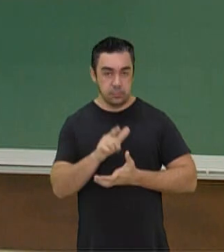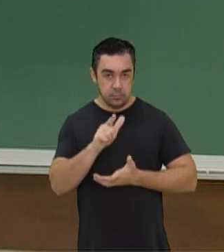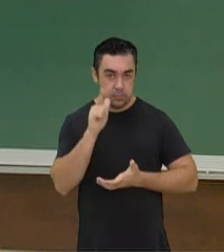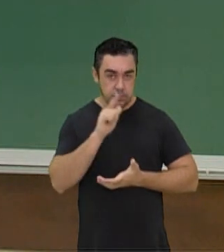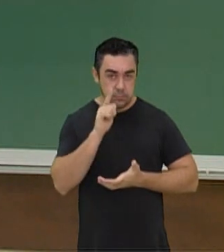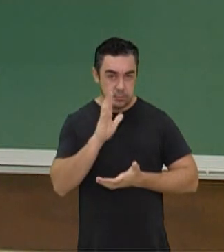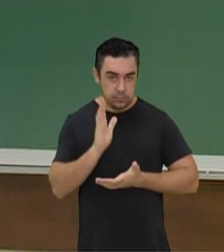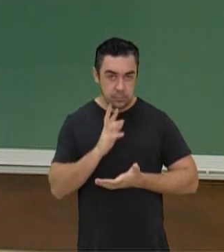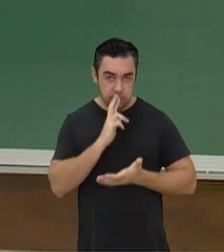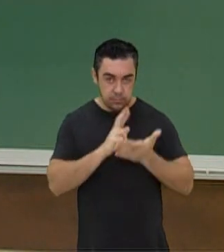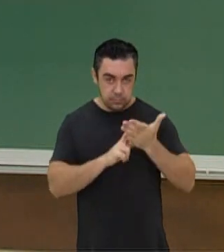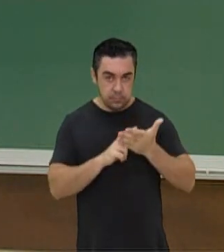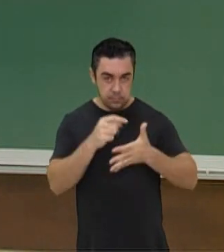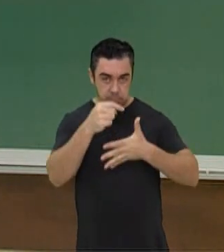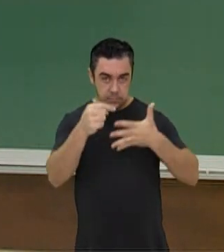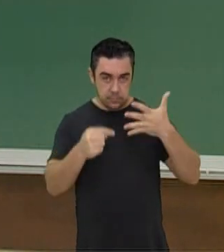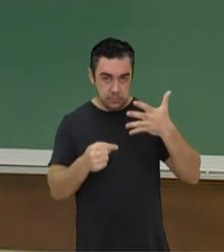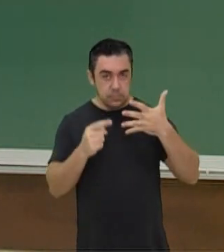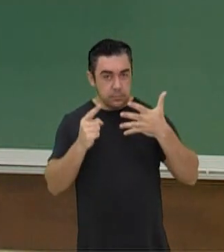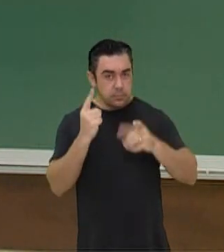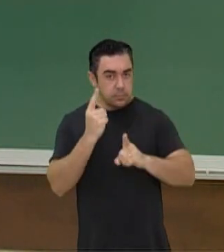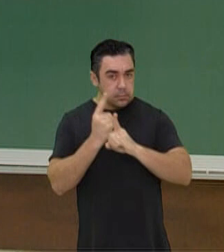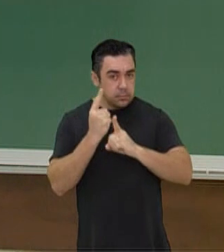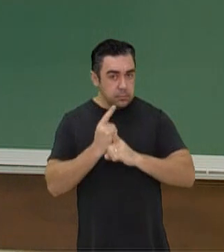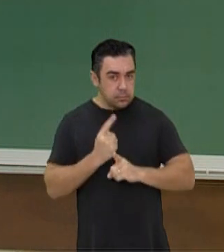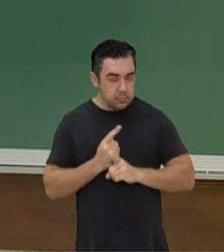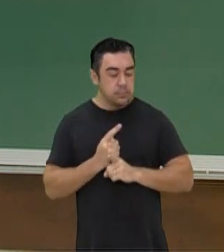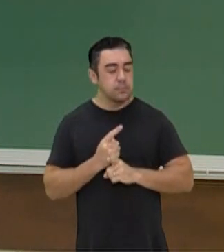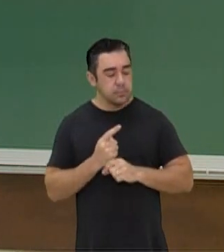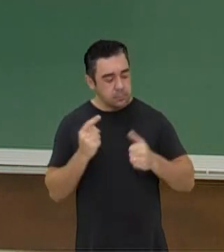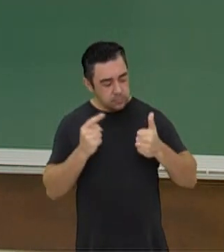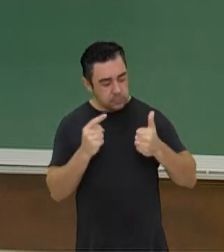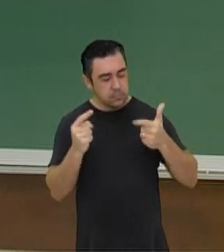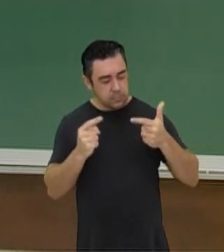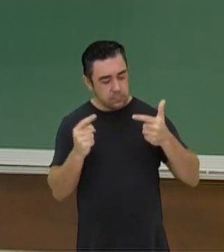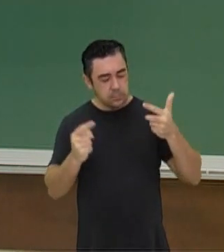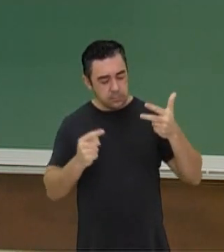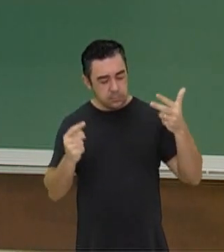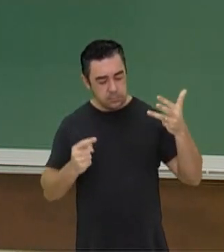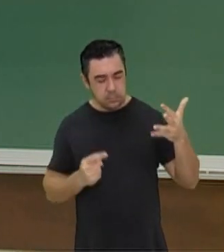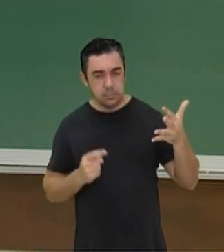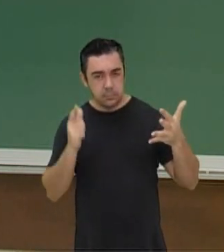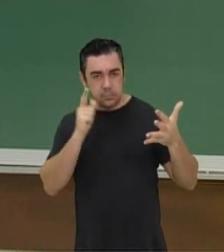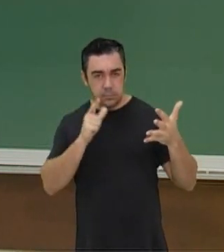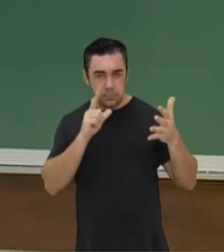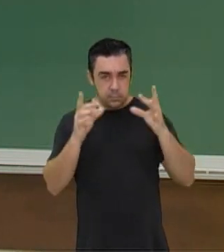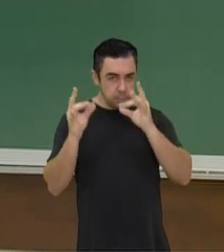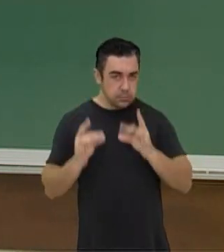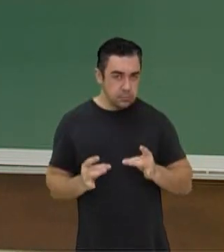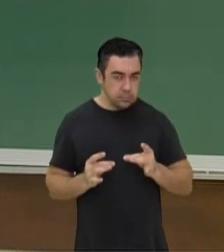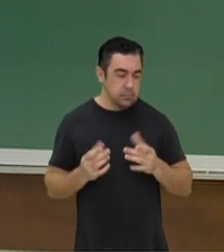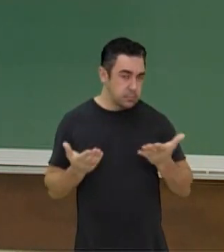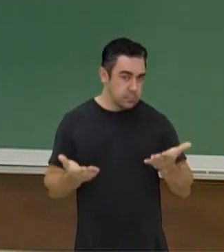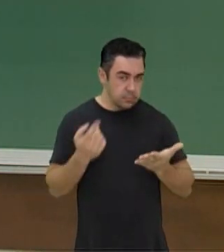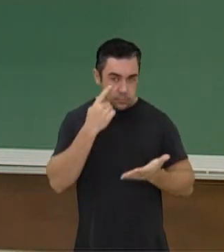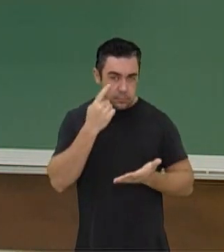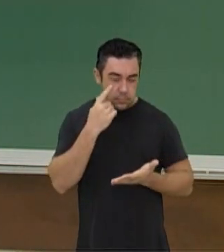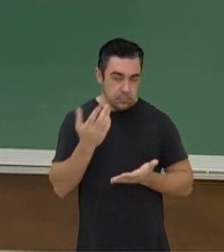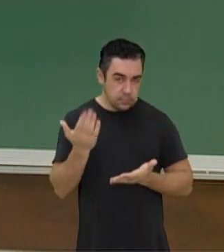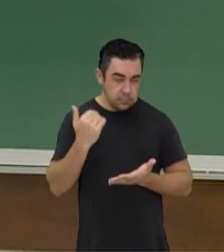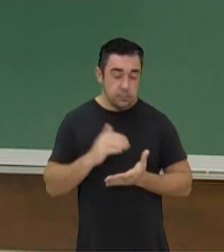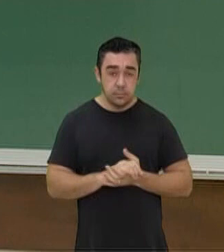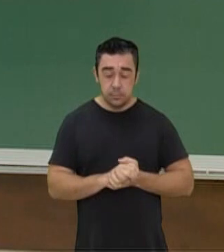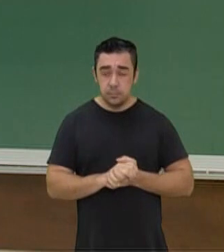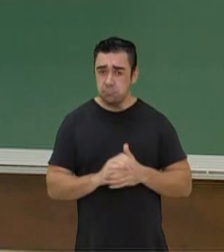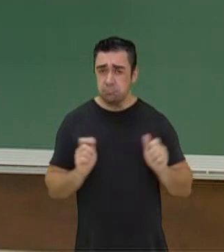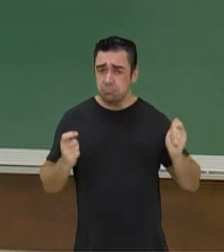Conseguiram lá todas? Puxaram pela cabeça e foi vendo, cada uma é isso e isso. Deram ali a definição? Então, vamos lá. Lembrando, pode